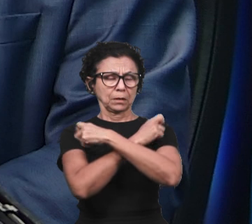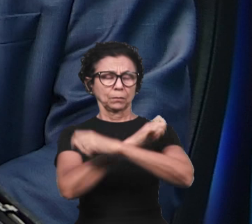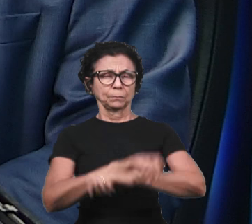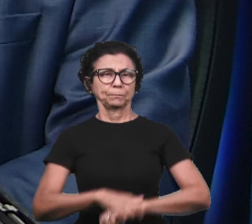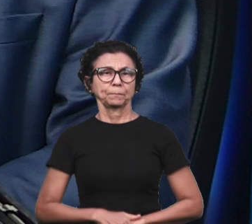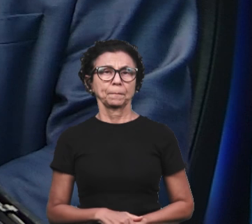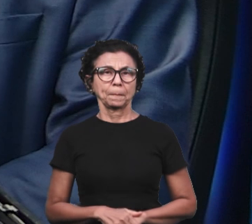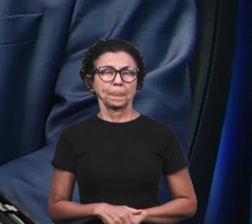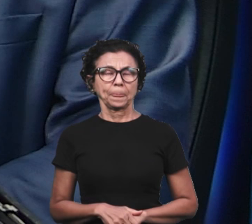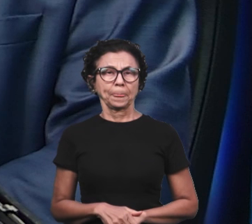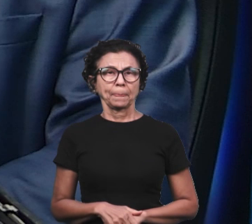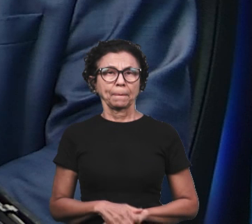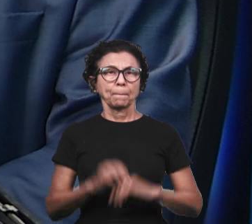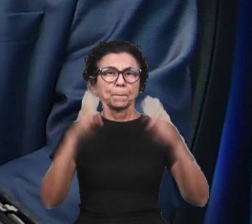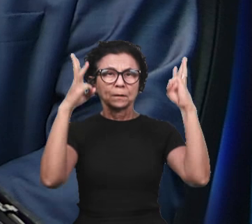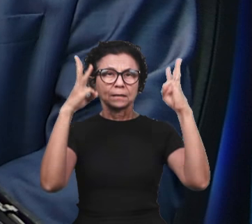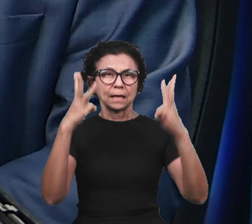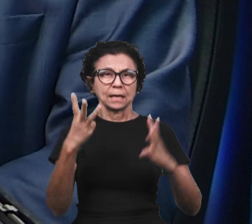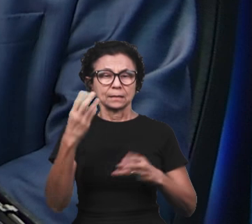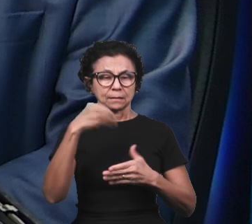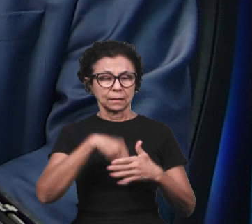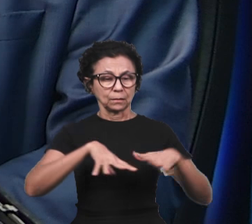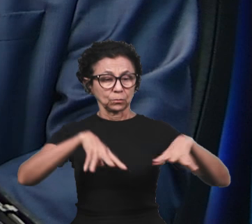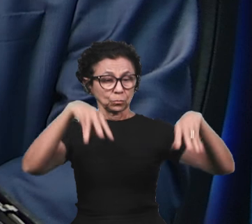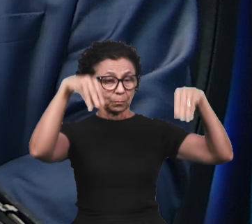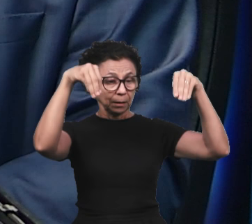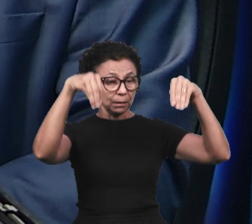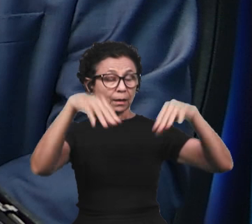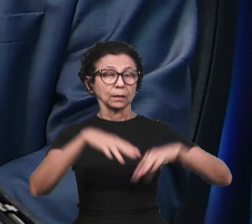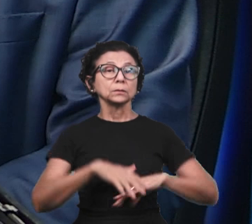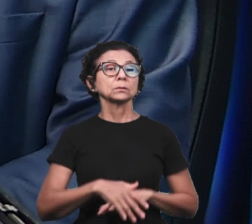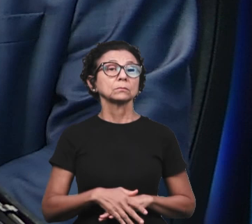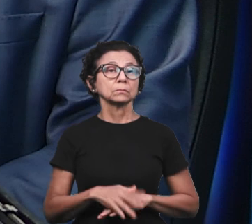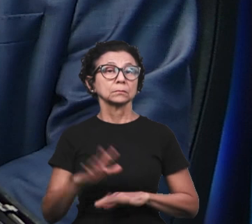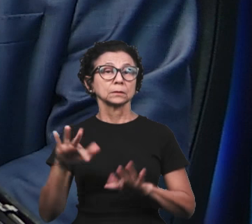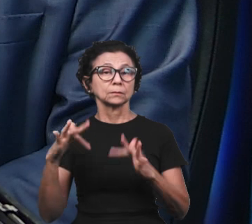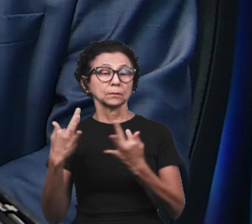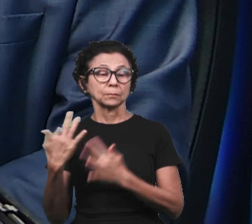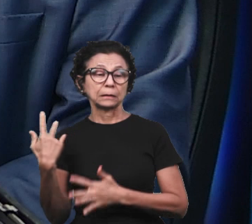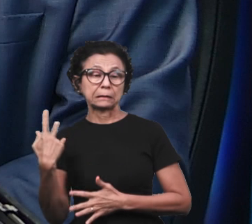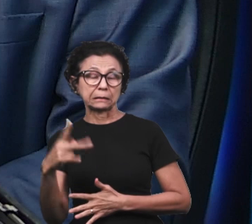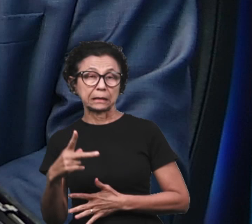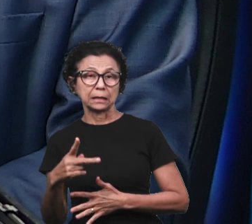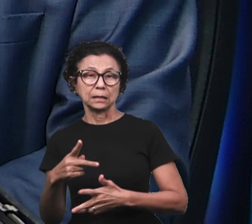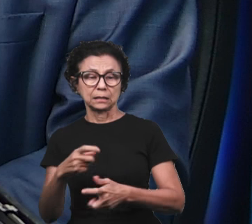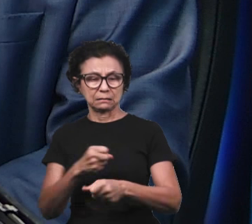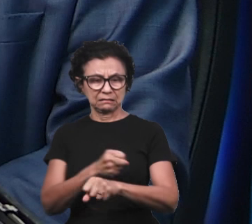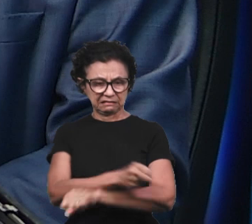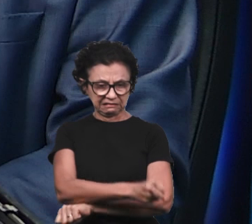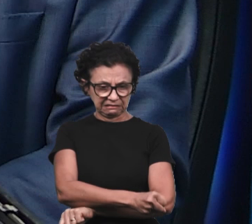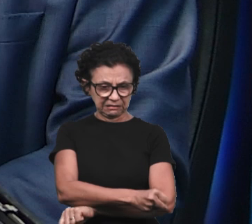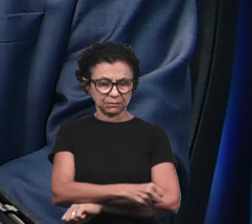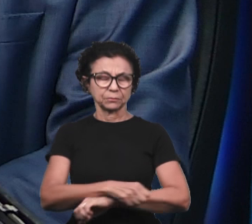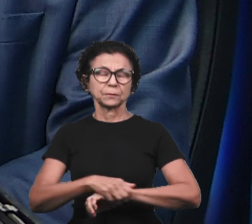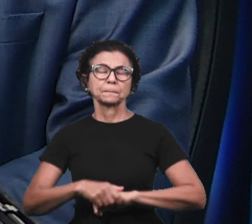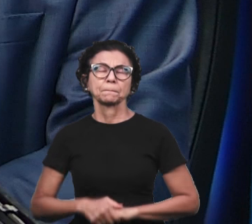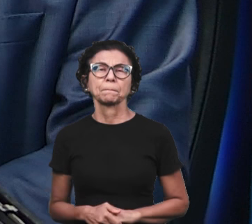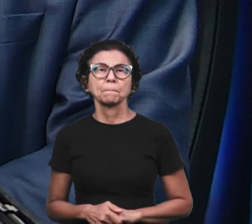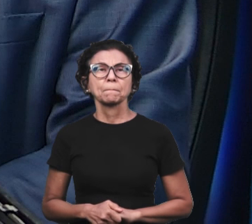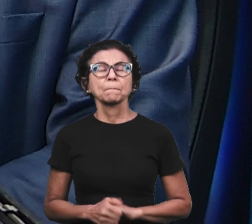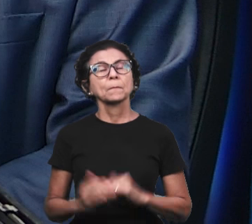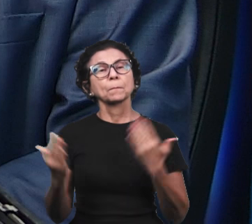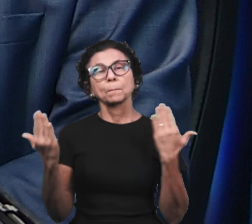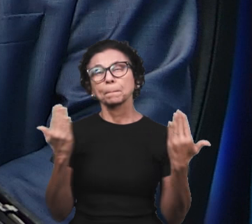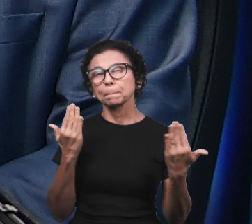dele vivia como escravo no Egito. E só um paralelo, porque